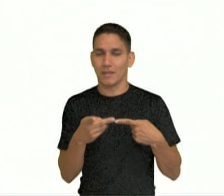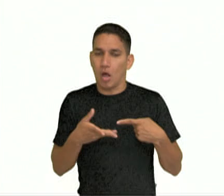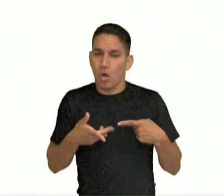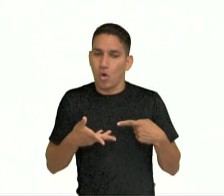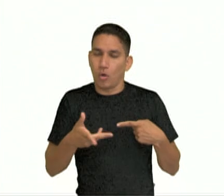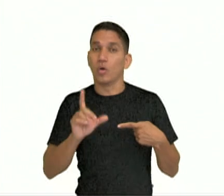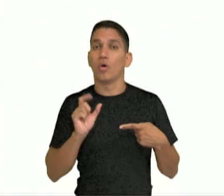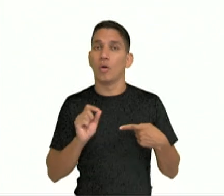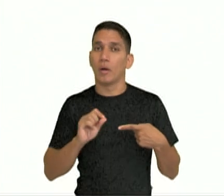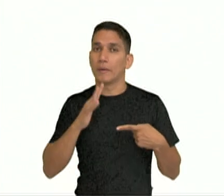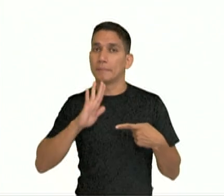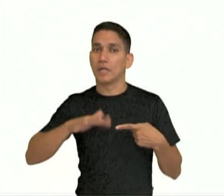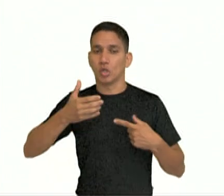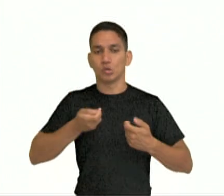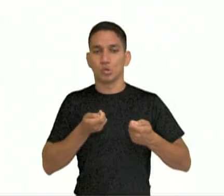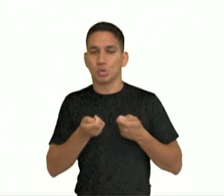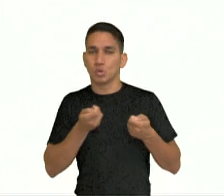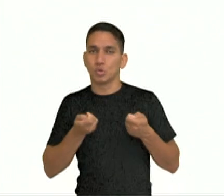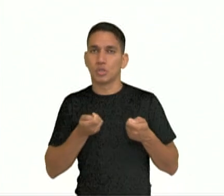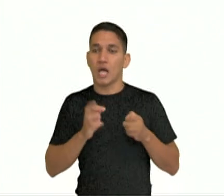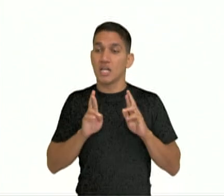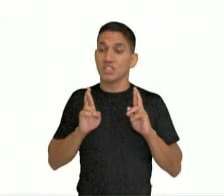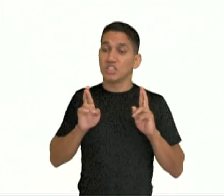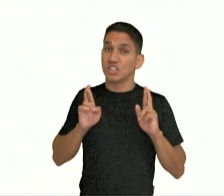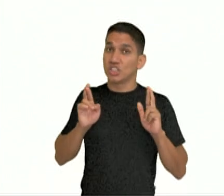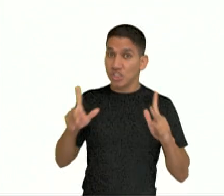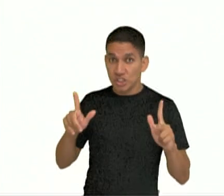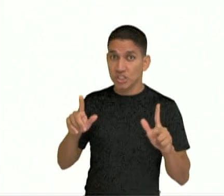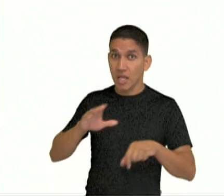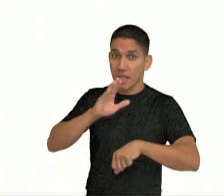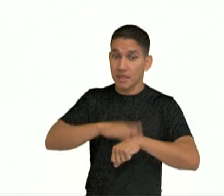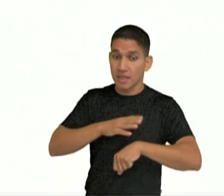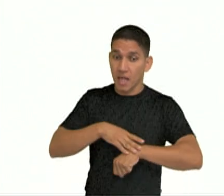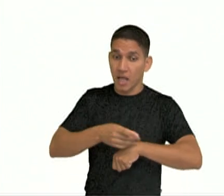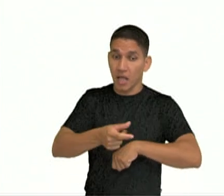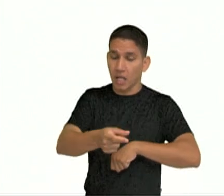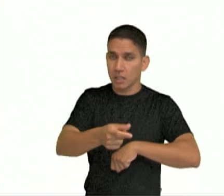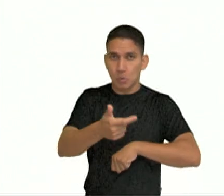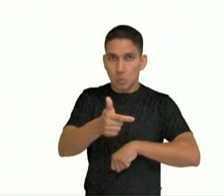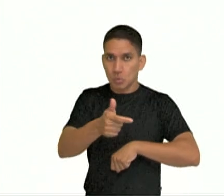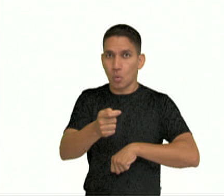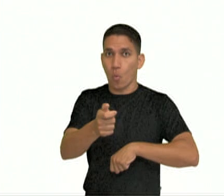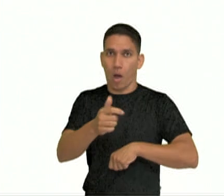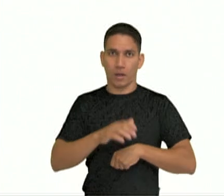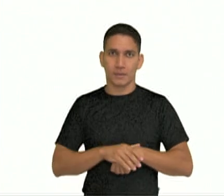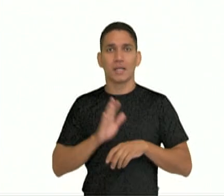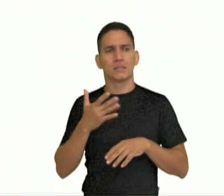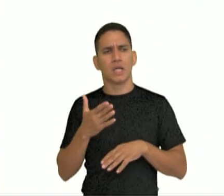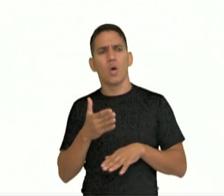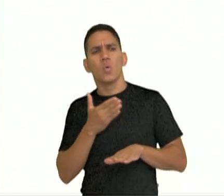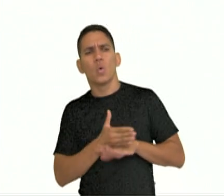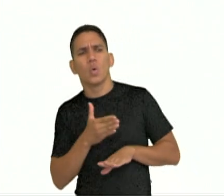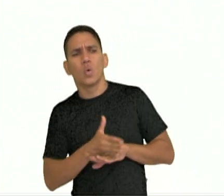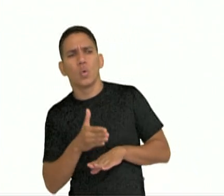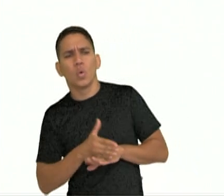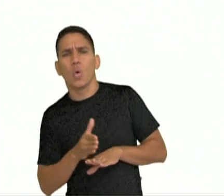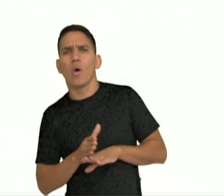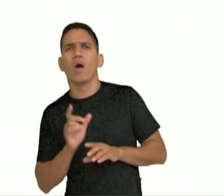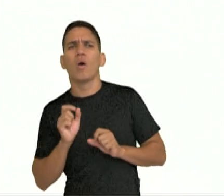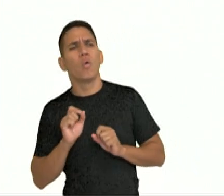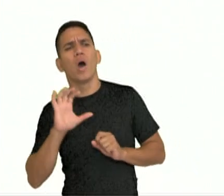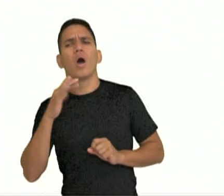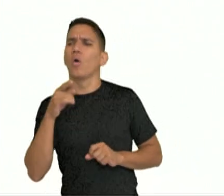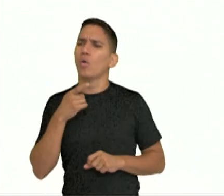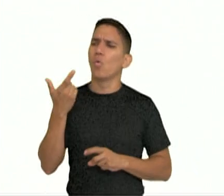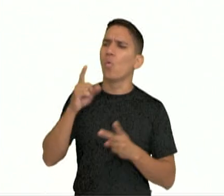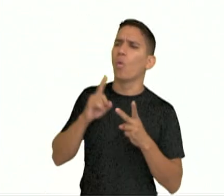é melhor, ou seja, ele não tem uma diferença muito dos tempos. Isso o treinador pode avaliar. O que que está acontecendo? Por que que o outro